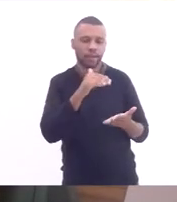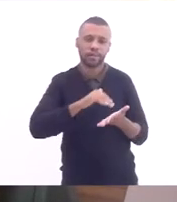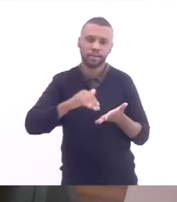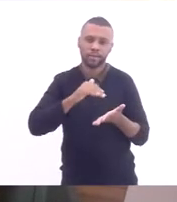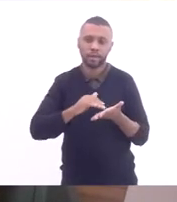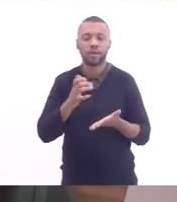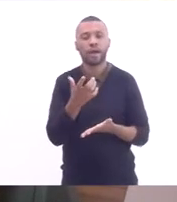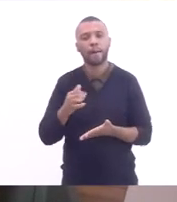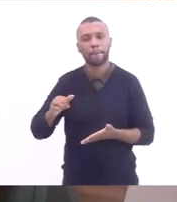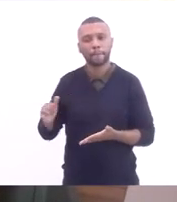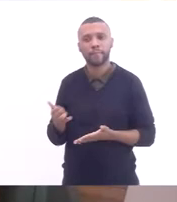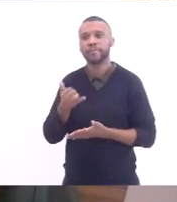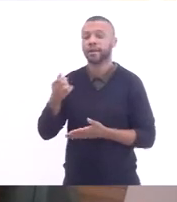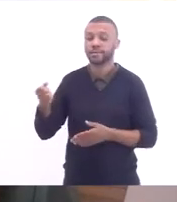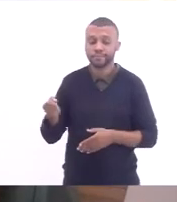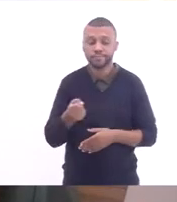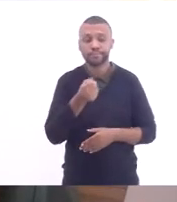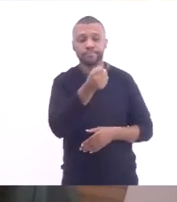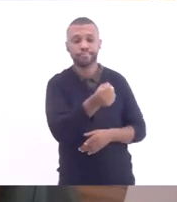pronto passar a nossa